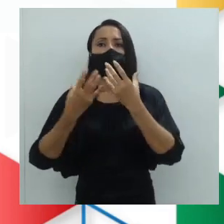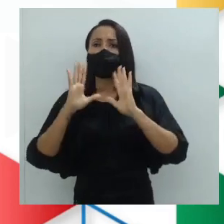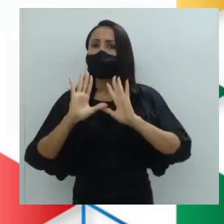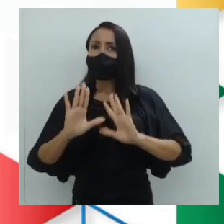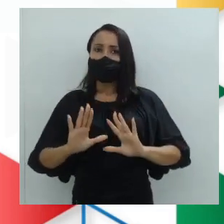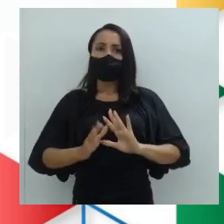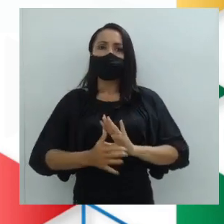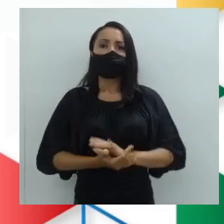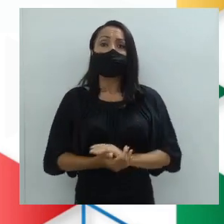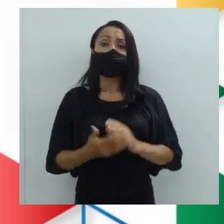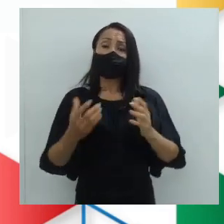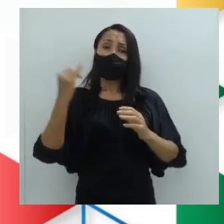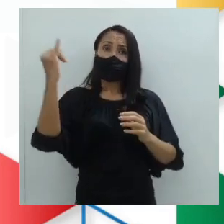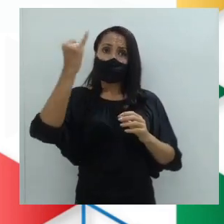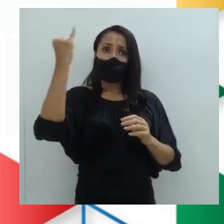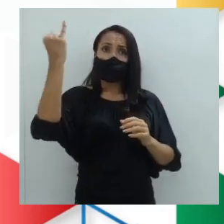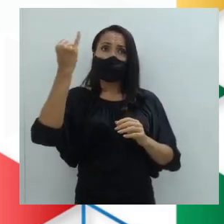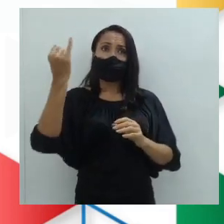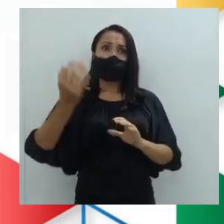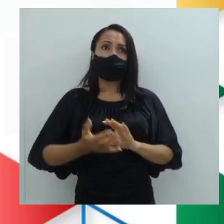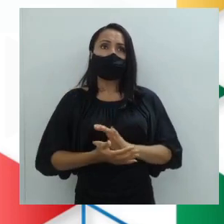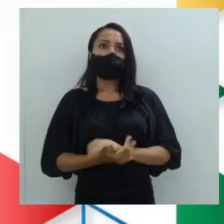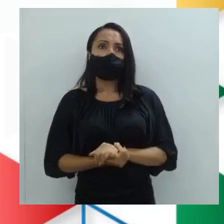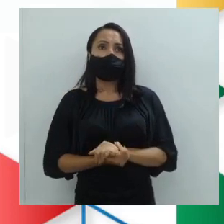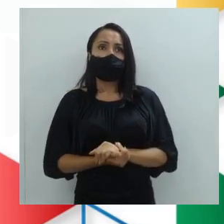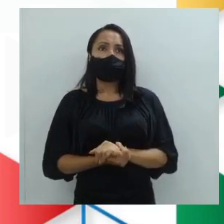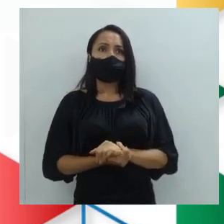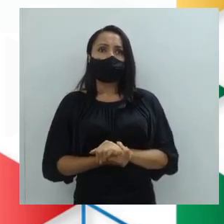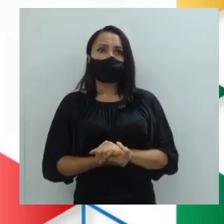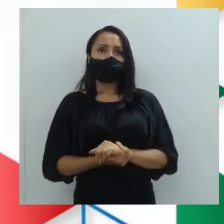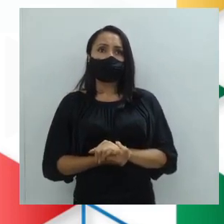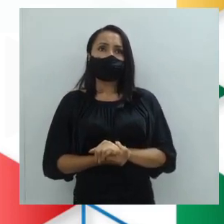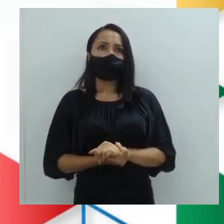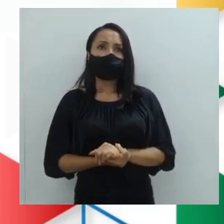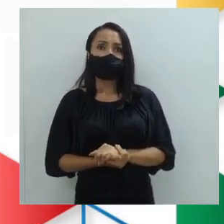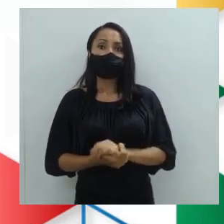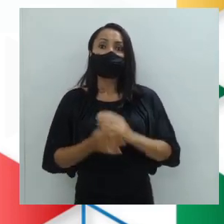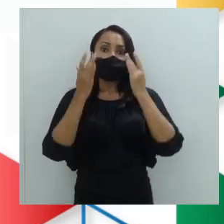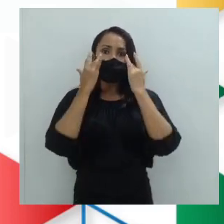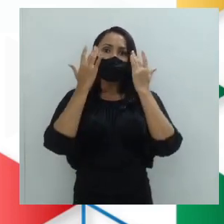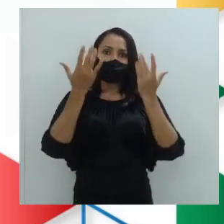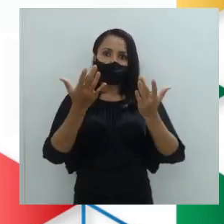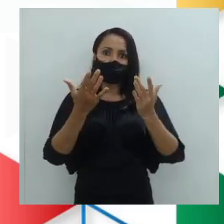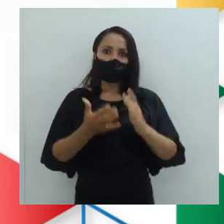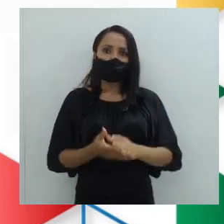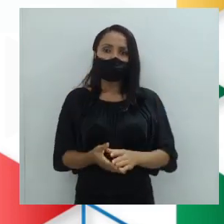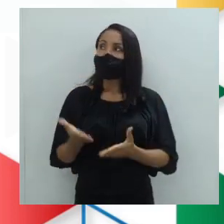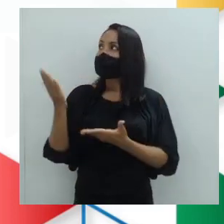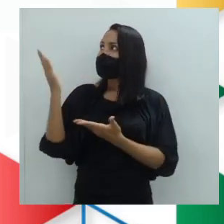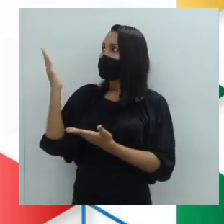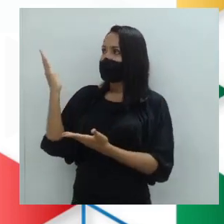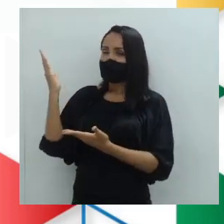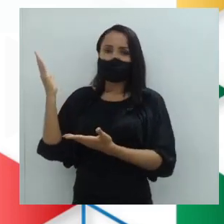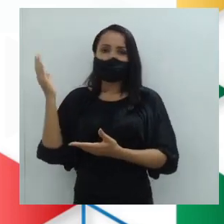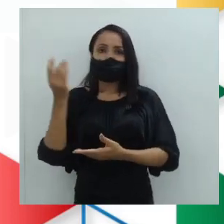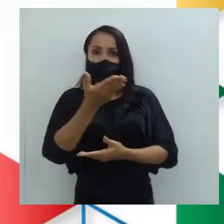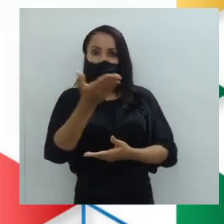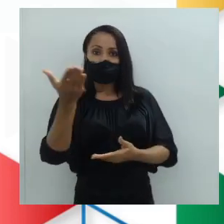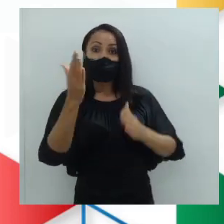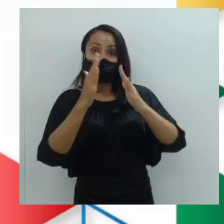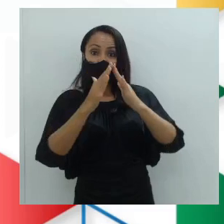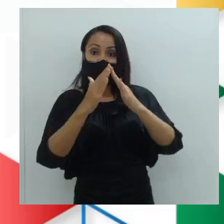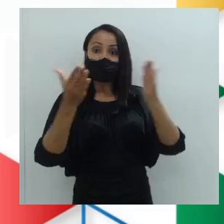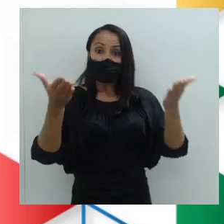Então é isso aí, é importante. Olhem olha outra charge. Preste bem atenção. Quero que vocês em casa